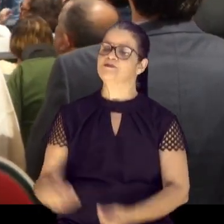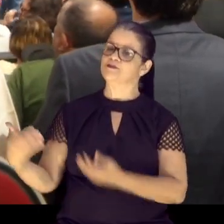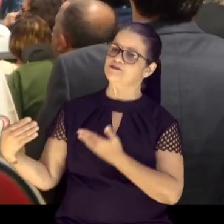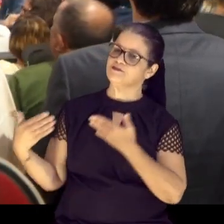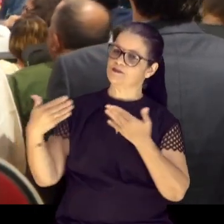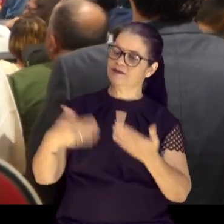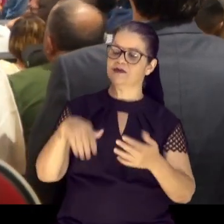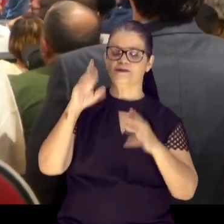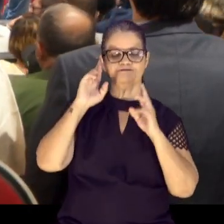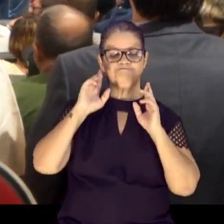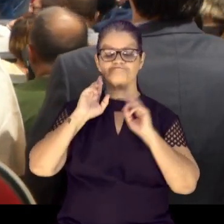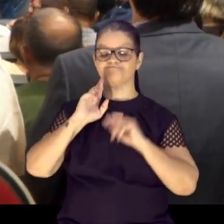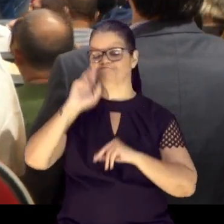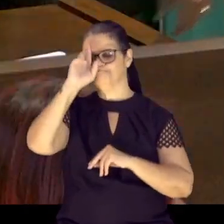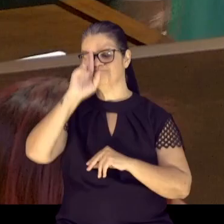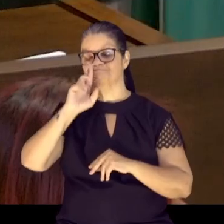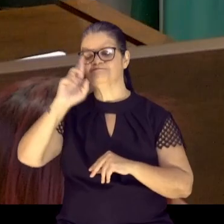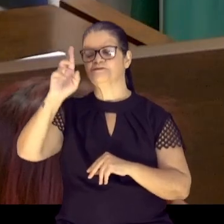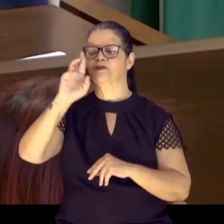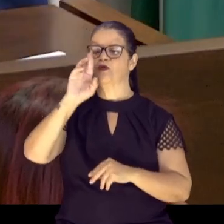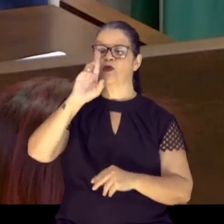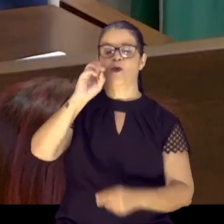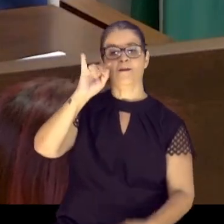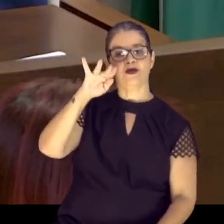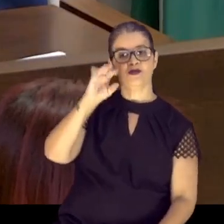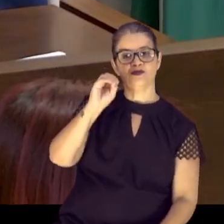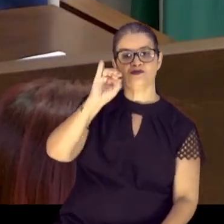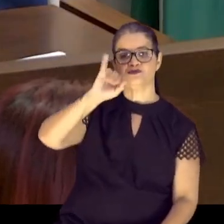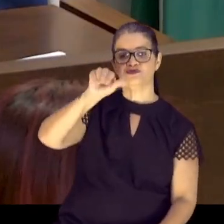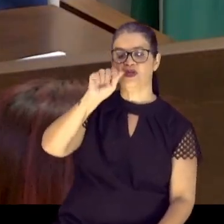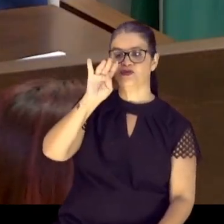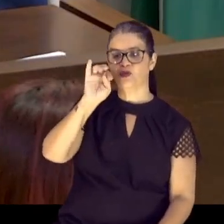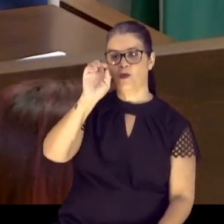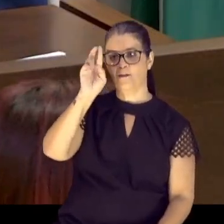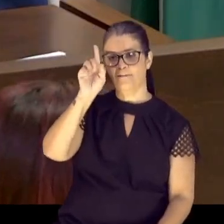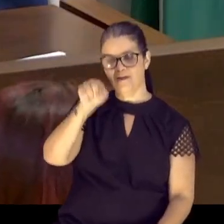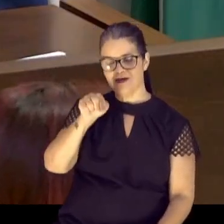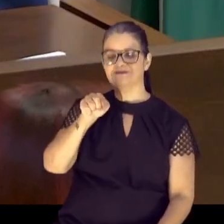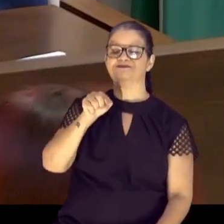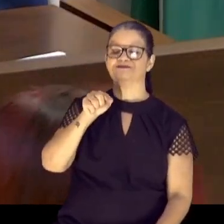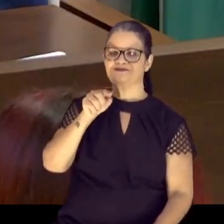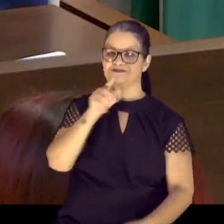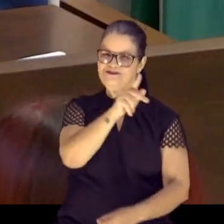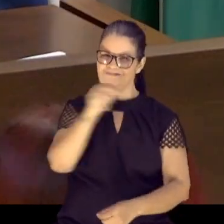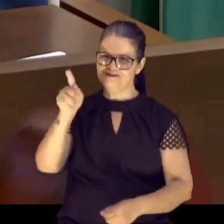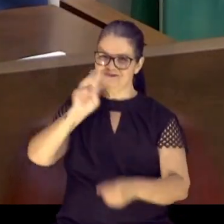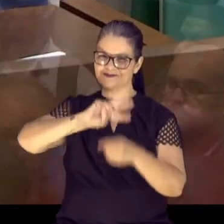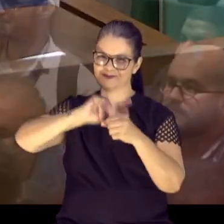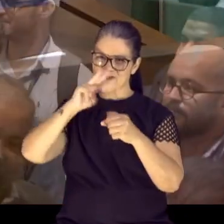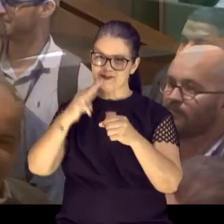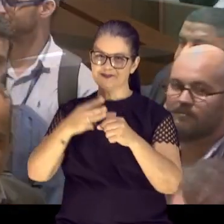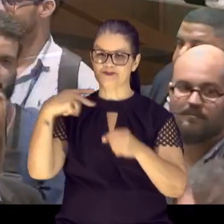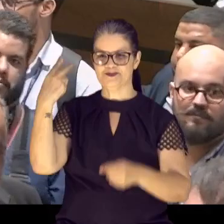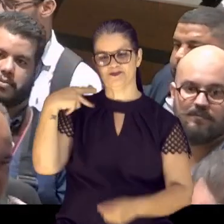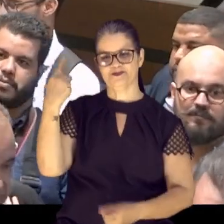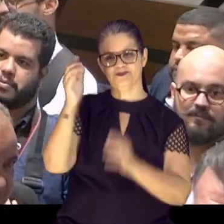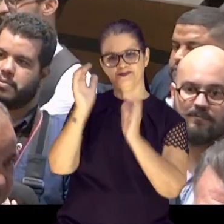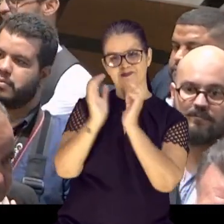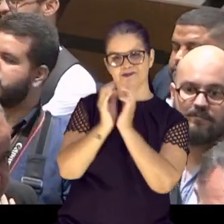Convidamos o excelentíssimo senhor vereador Romerinho Jatobá, presidente da Câmara Municipal de Recife.